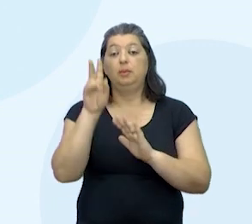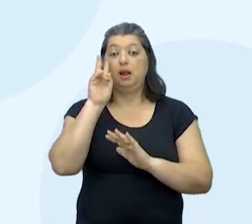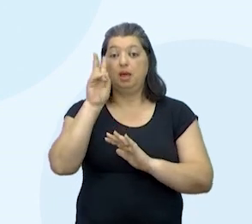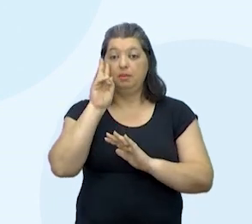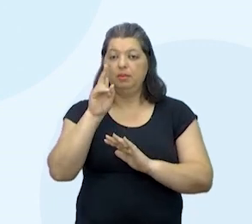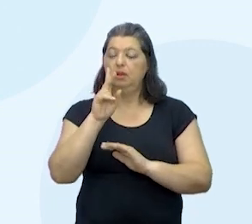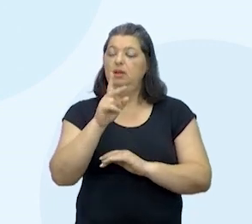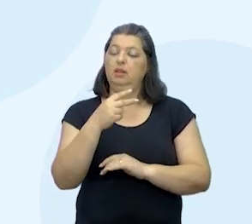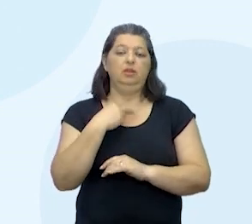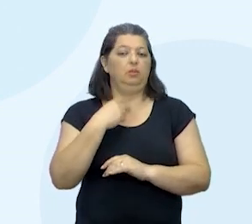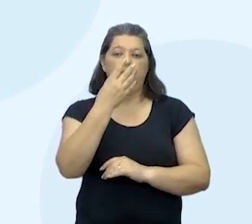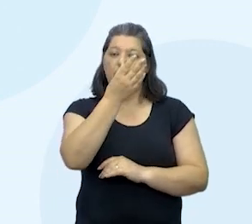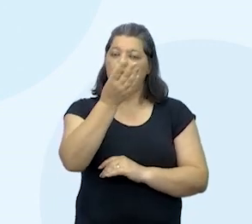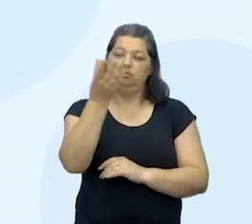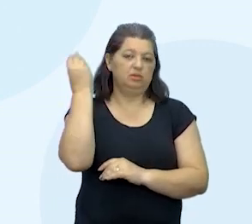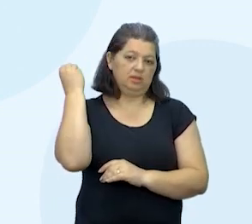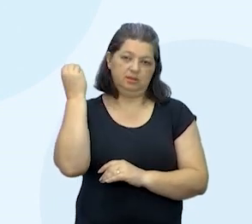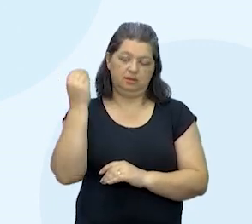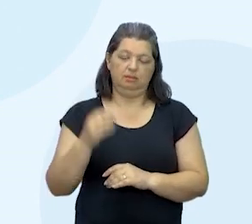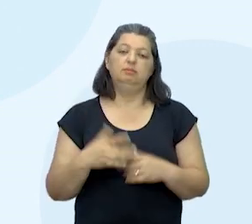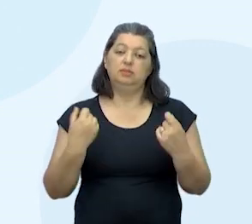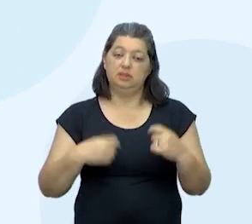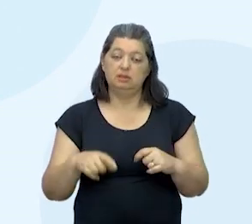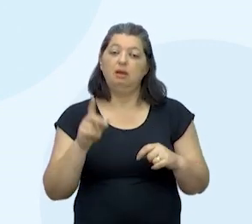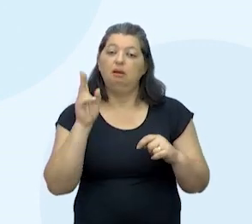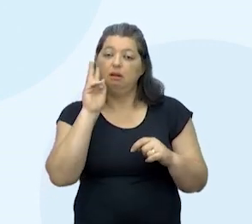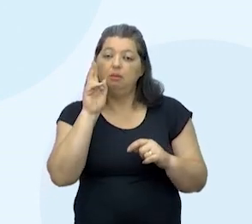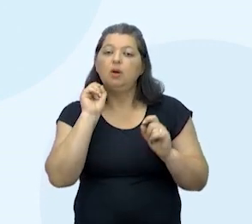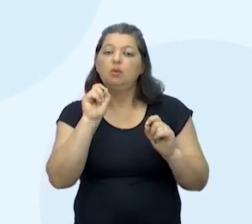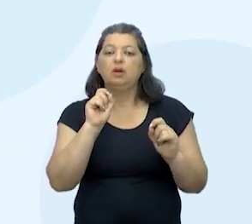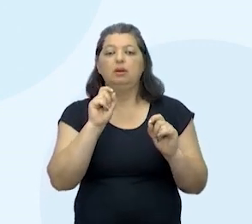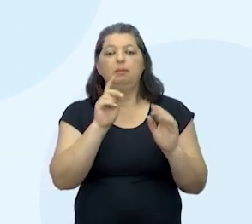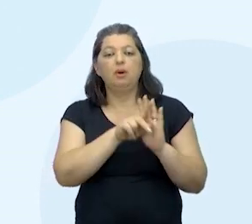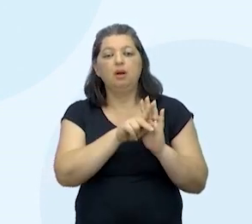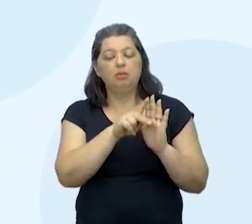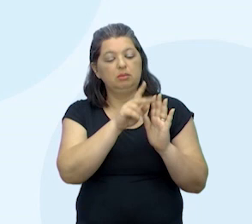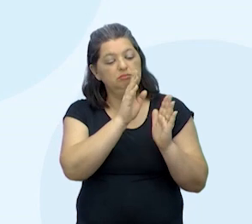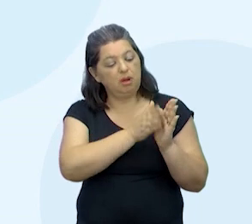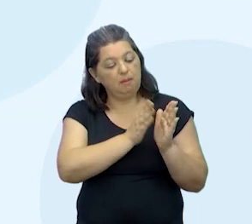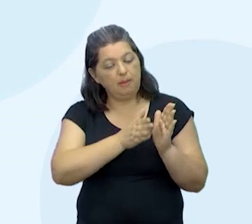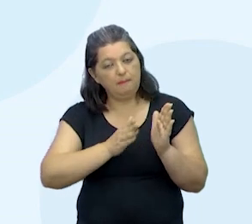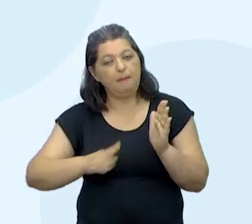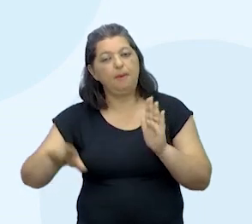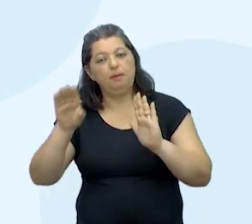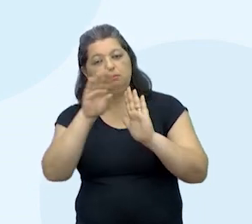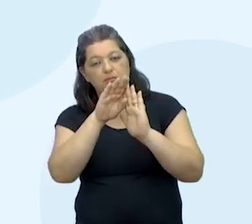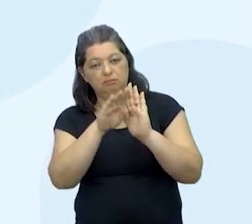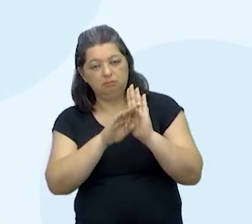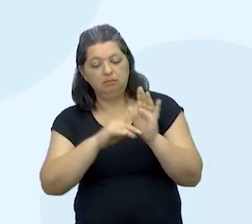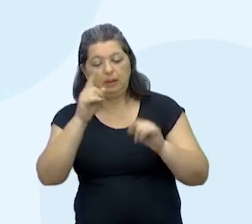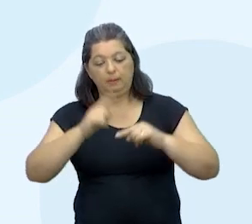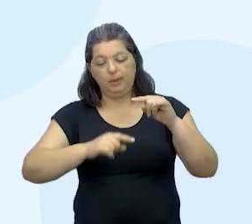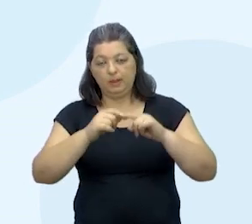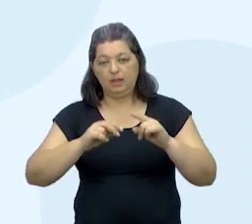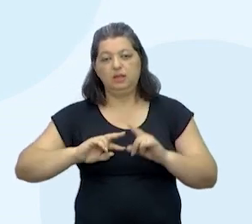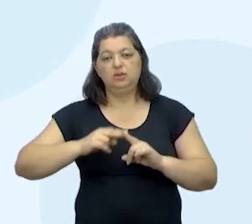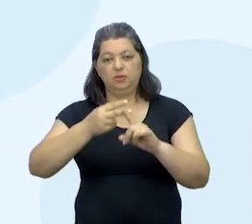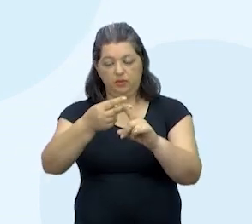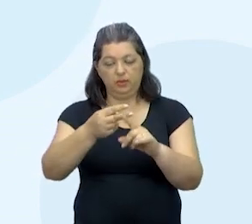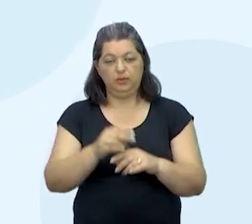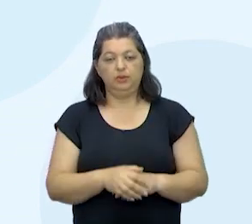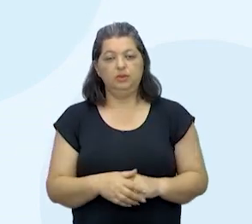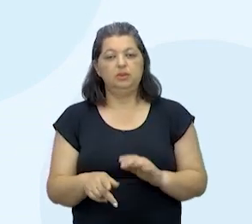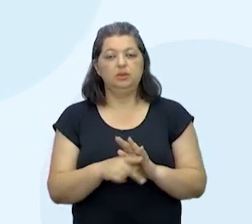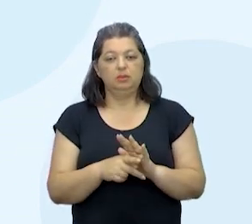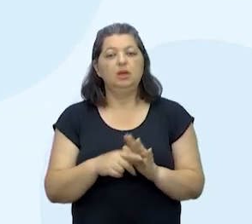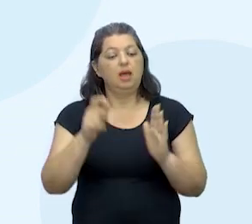não esqueça aí de elaborar uma rotina de acompanhamento do componente Materiais Inovadores. Façam aí